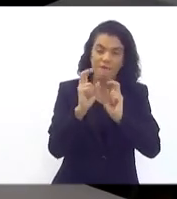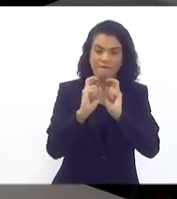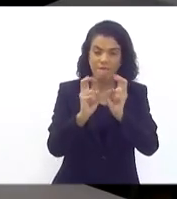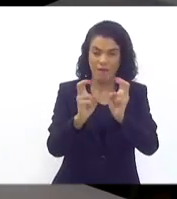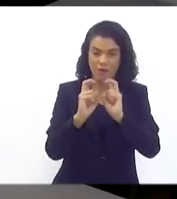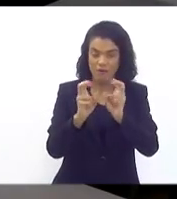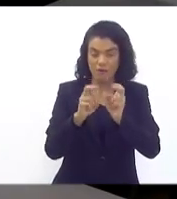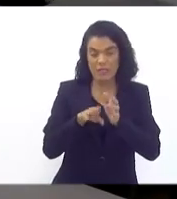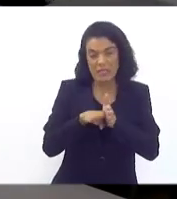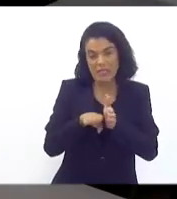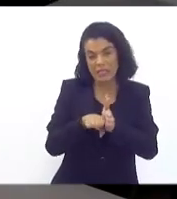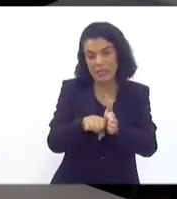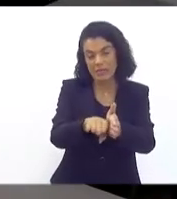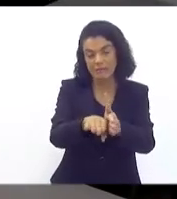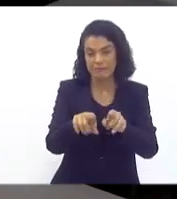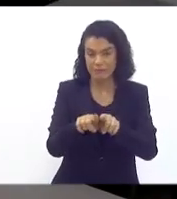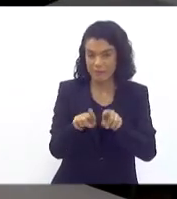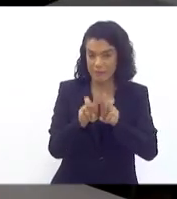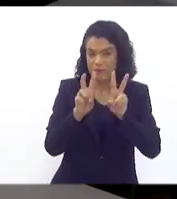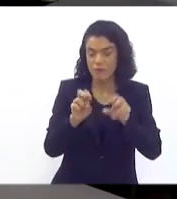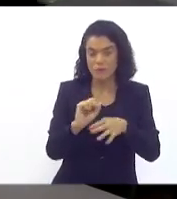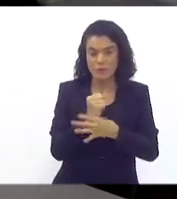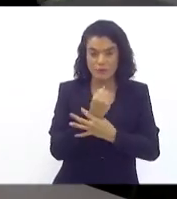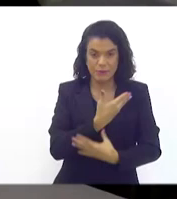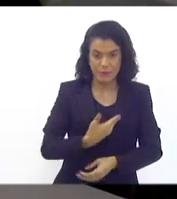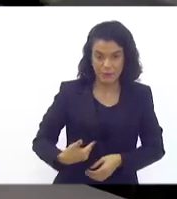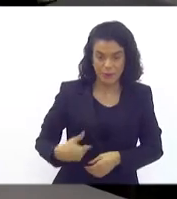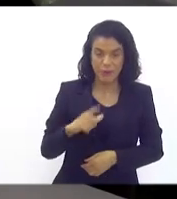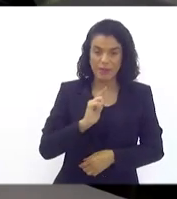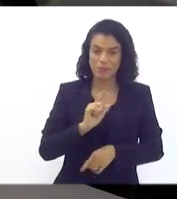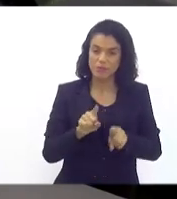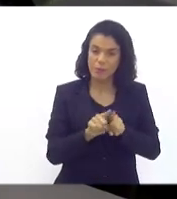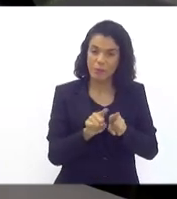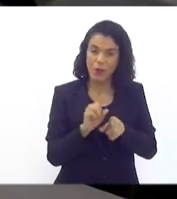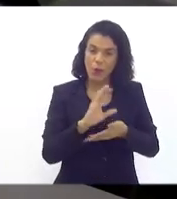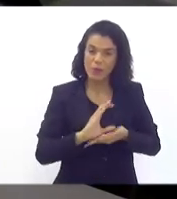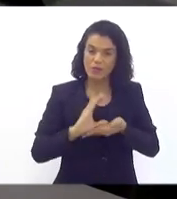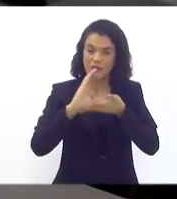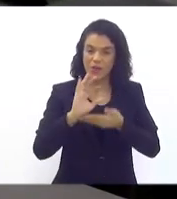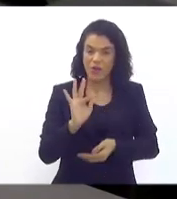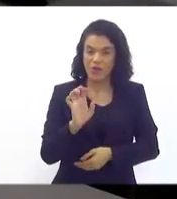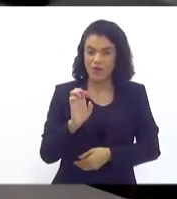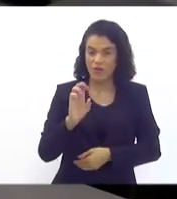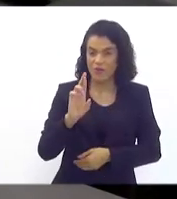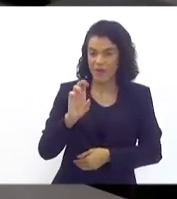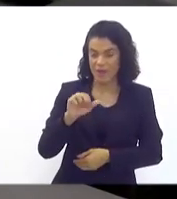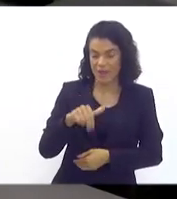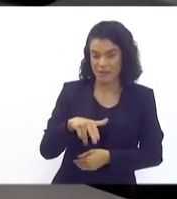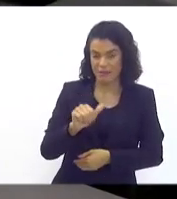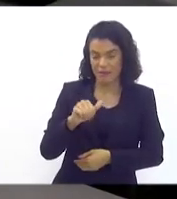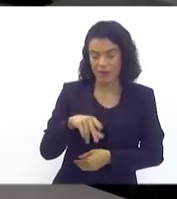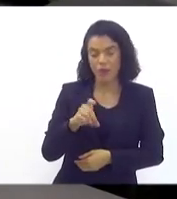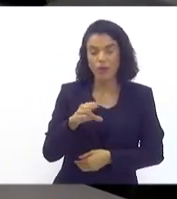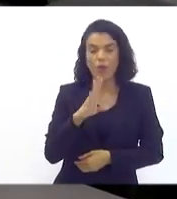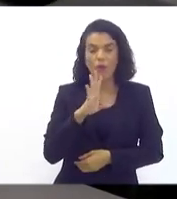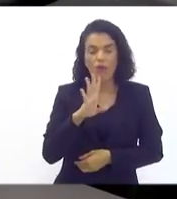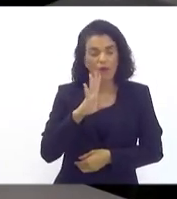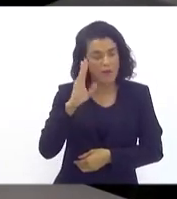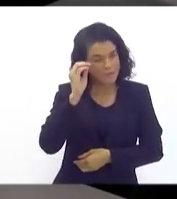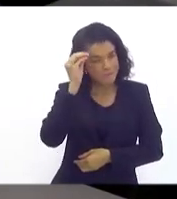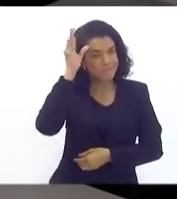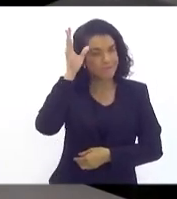um todo nas estações na questão da Segurança Pública temos aí o nosso Conselheiro Fernando que é profundo conhecedor também desse assunto